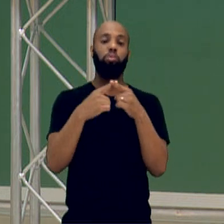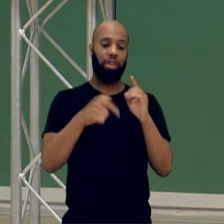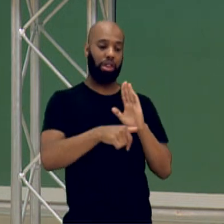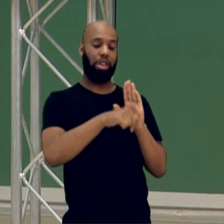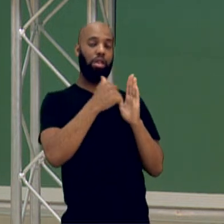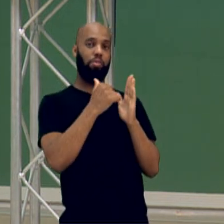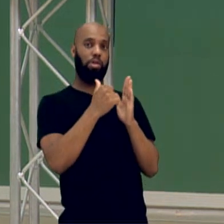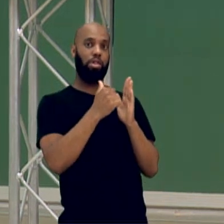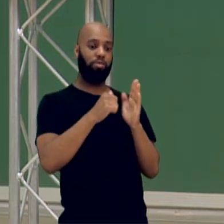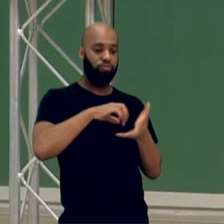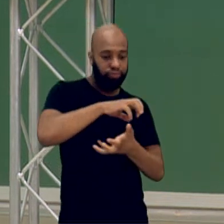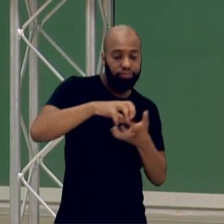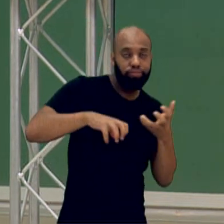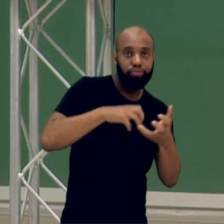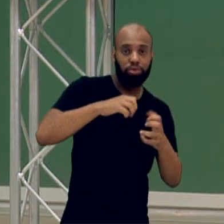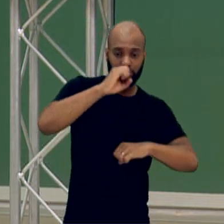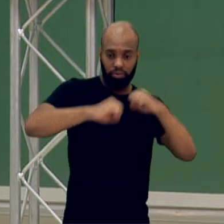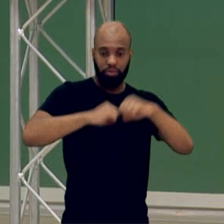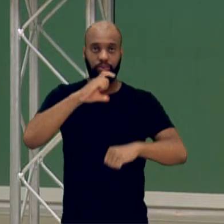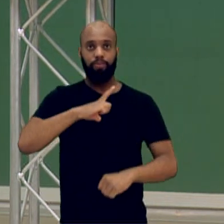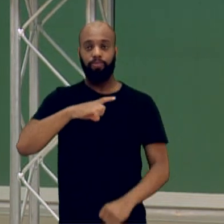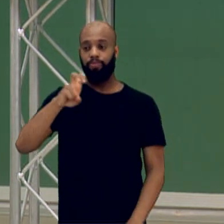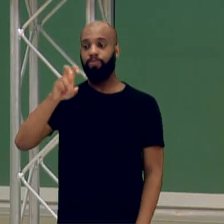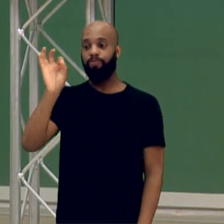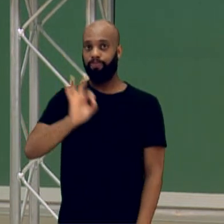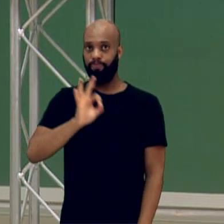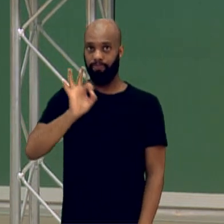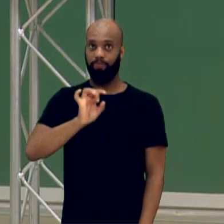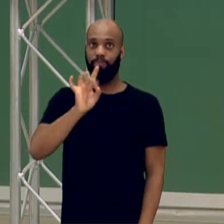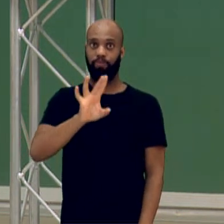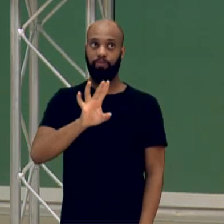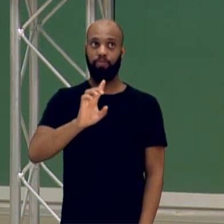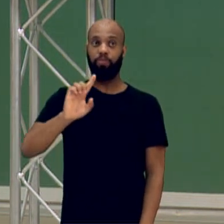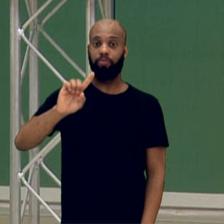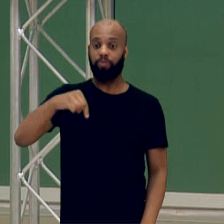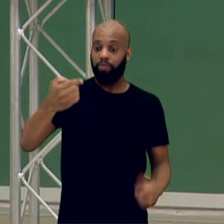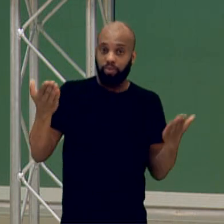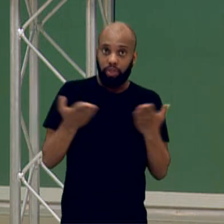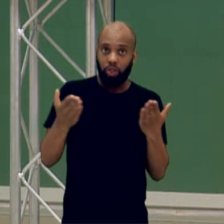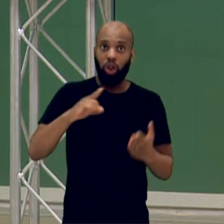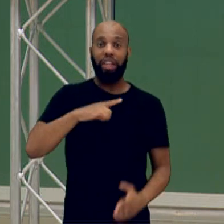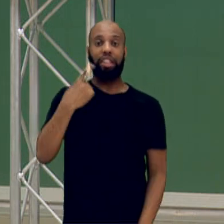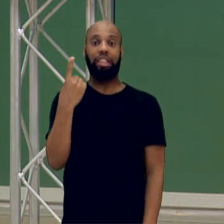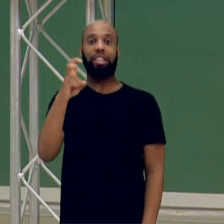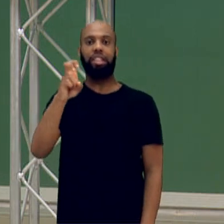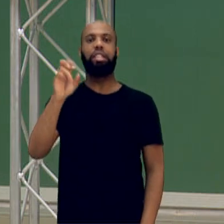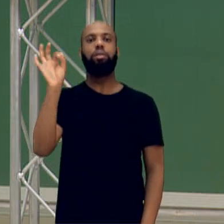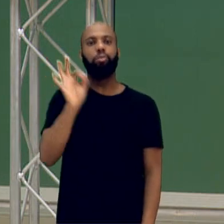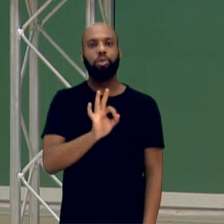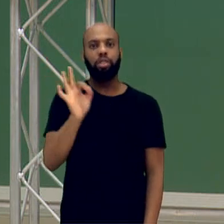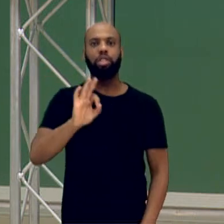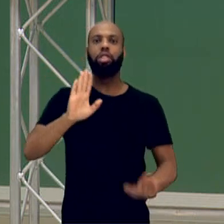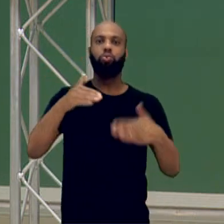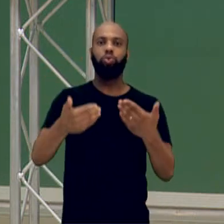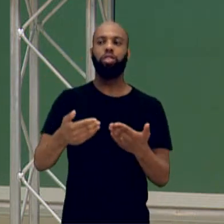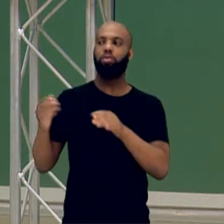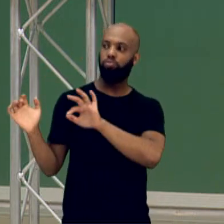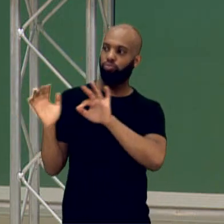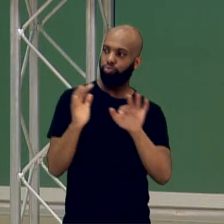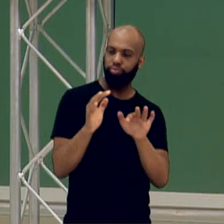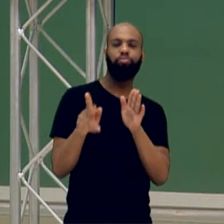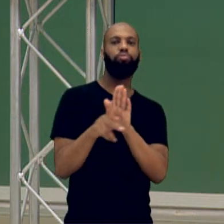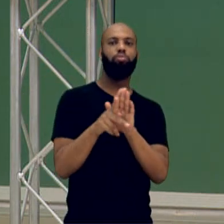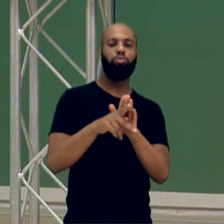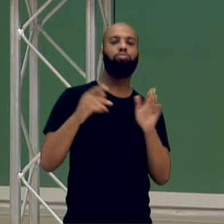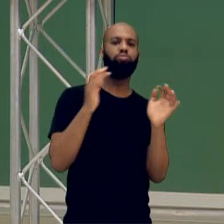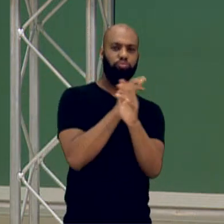Industrial, a gente tinha uma média de 5% da população. Aqui já aumenta para 15%. Então, os aglomerados